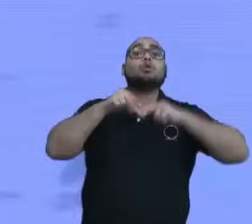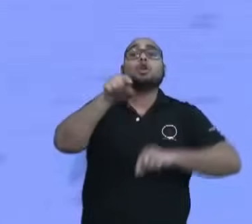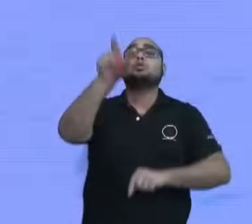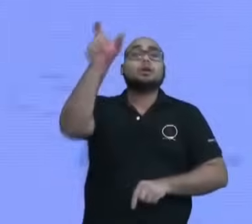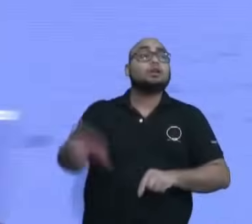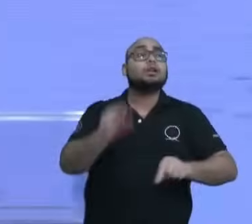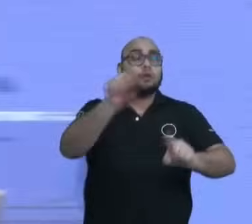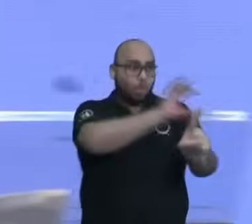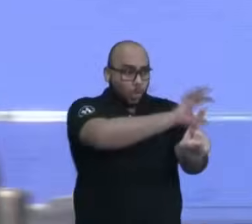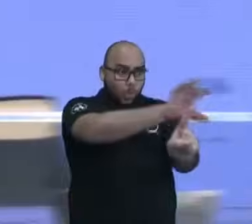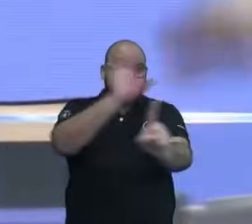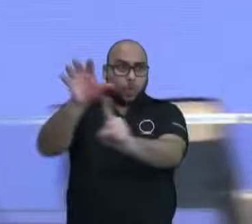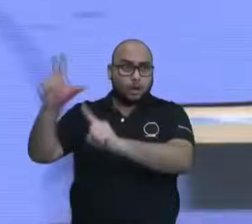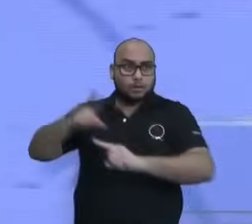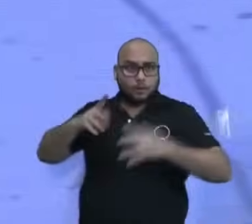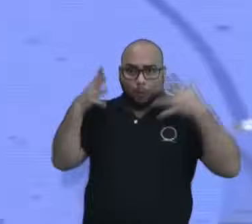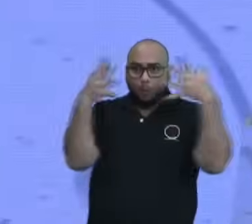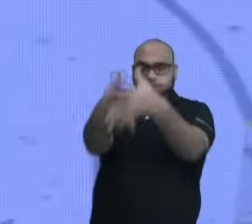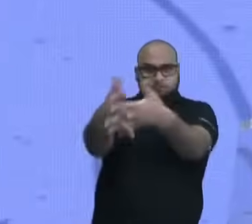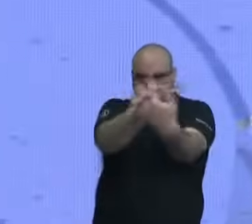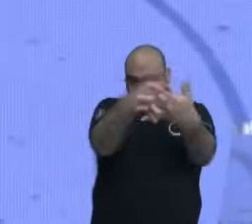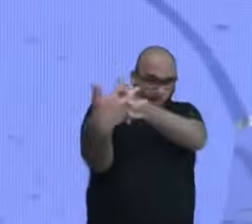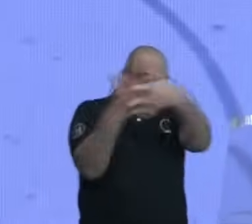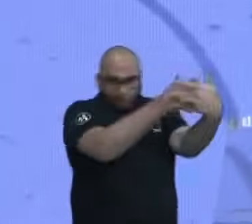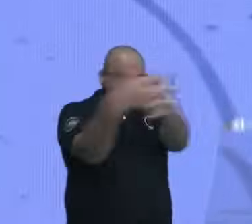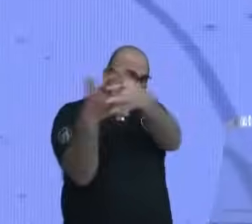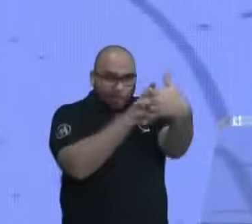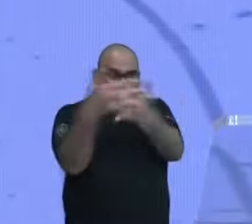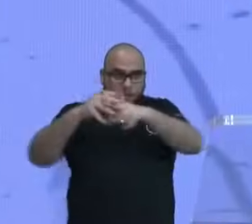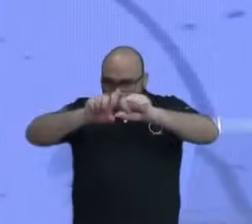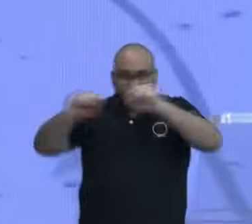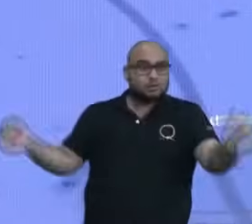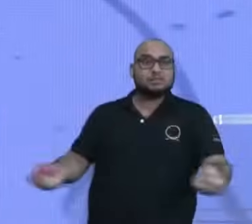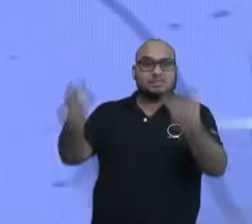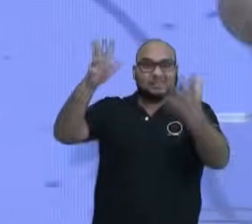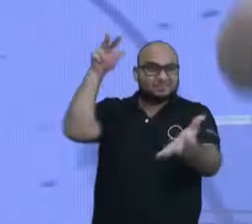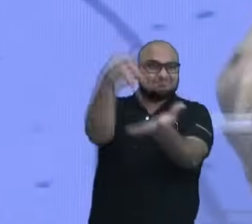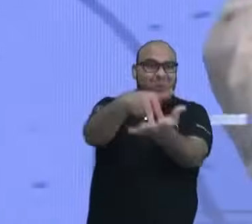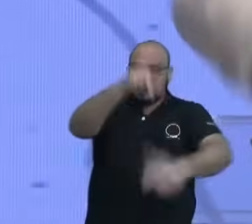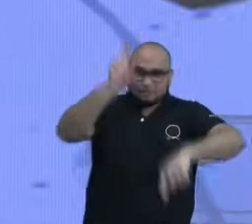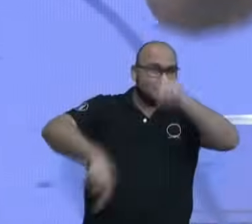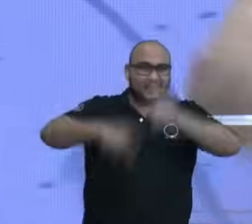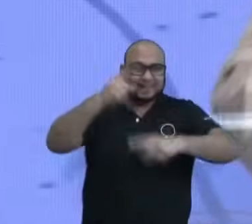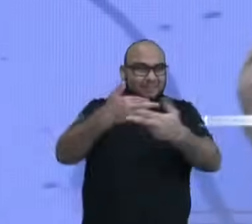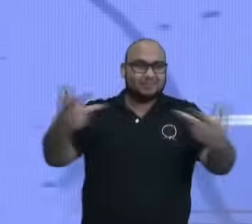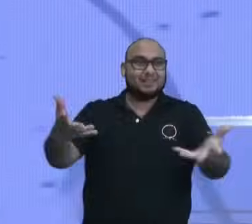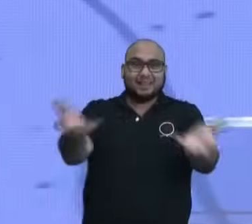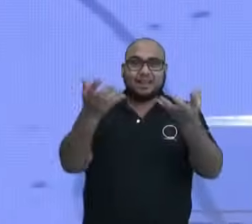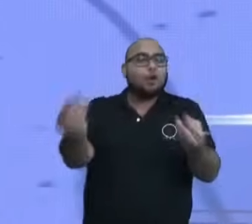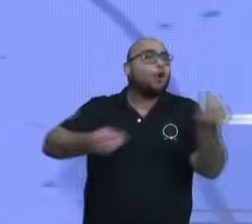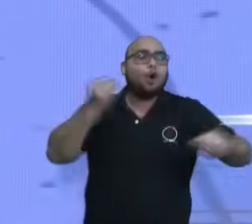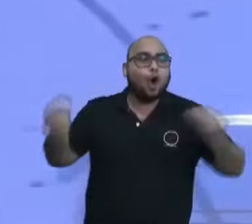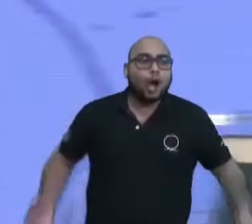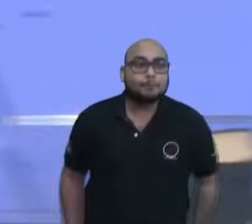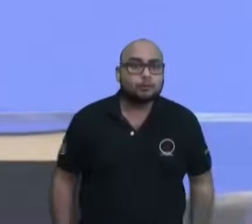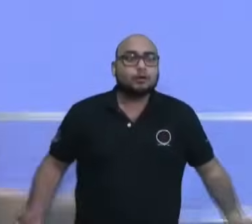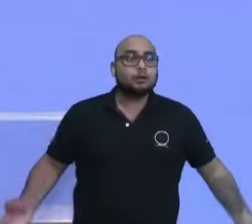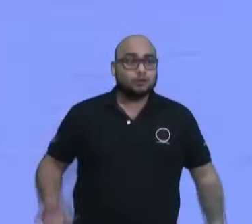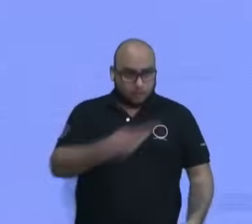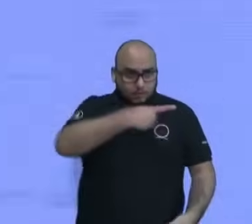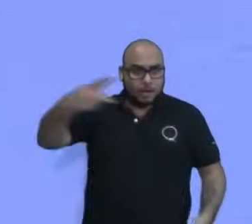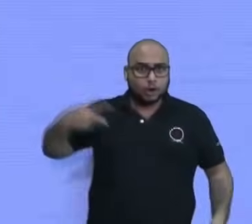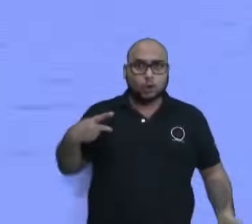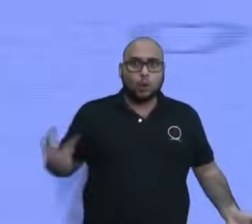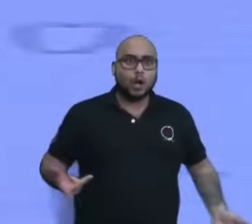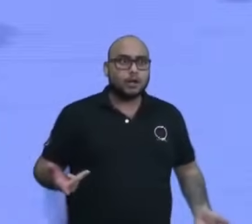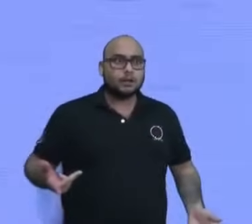atrair xingar palavrão como é que pastor bota a gente desse nível no púlpito como é que tem